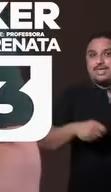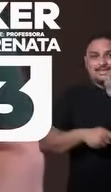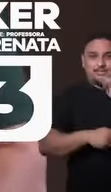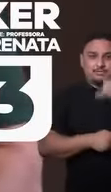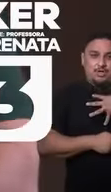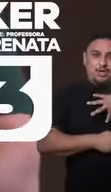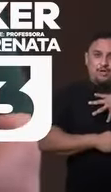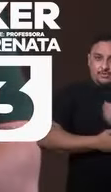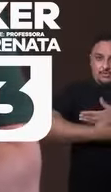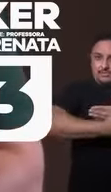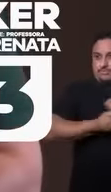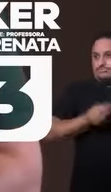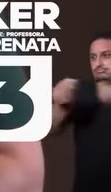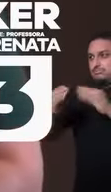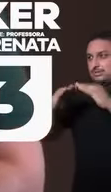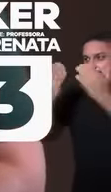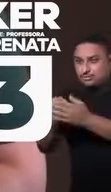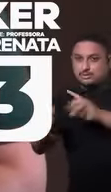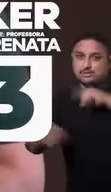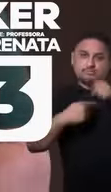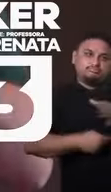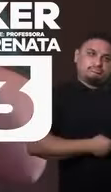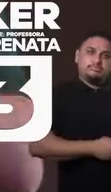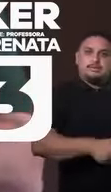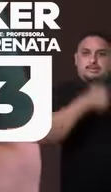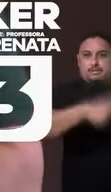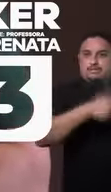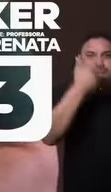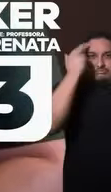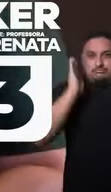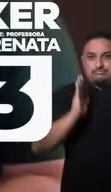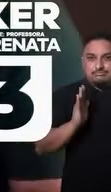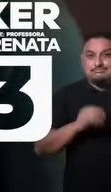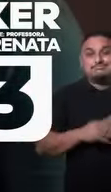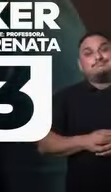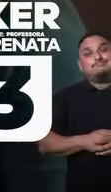filho na escola e poder correr atrás do seu emprego. Política se faz com seriedade.